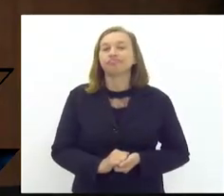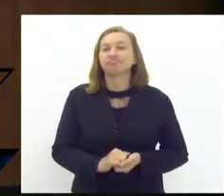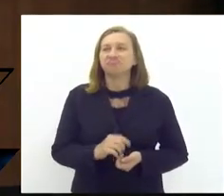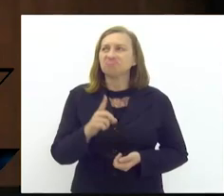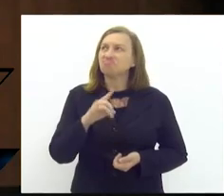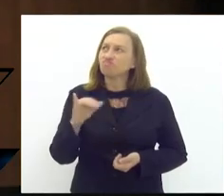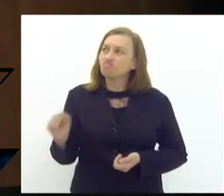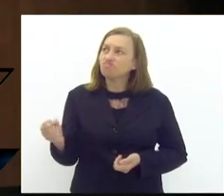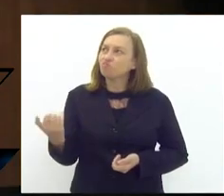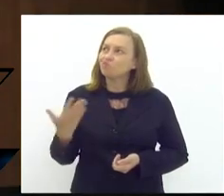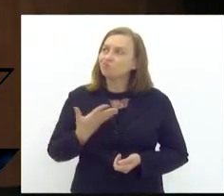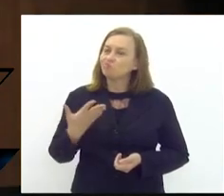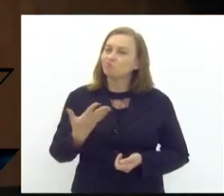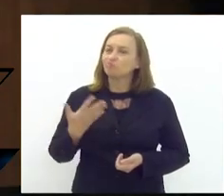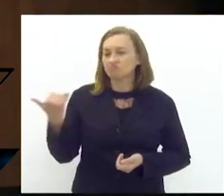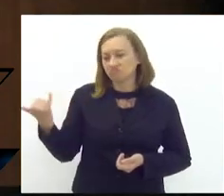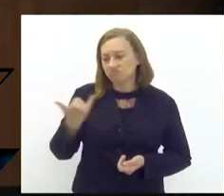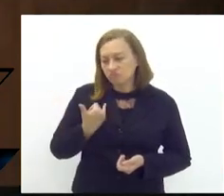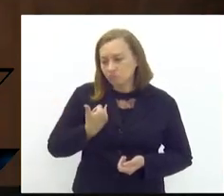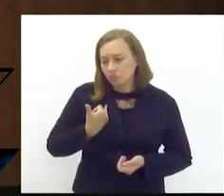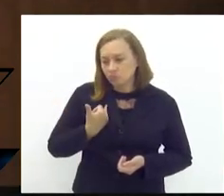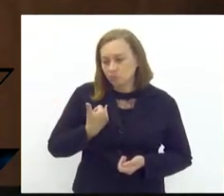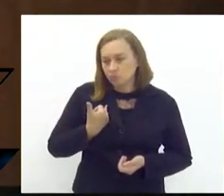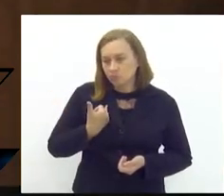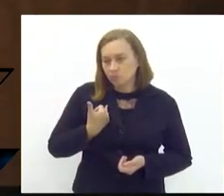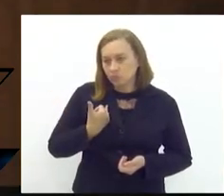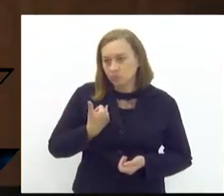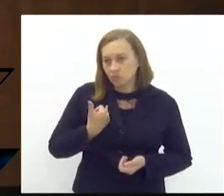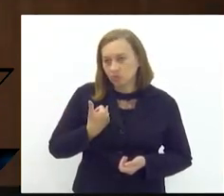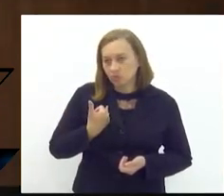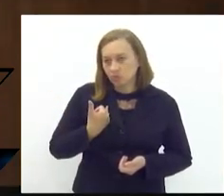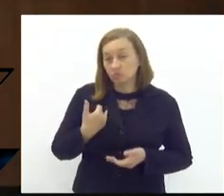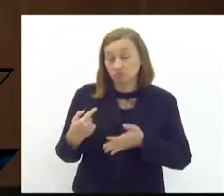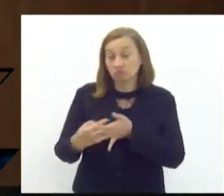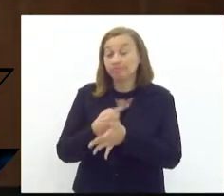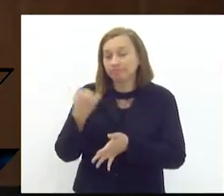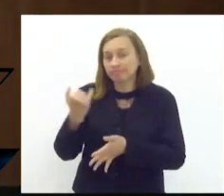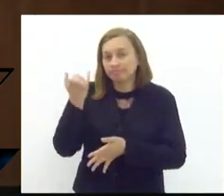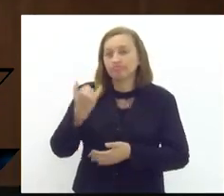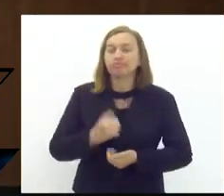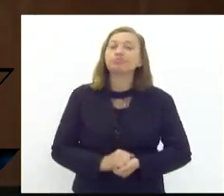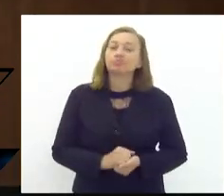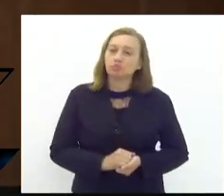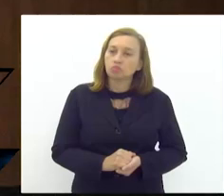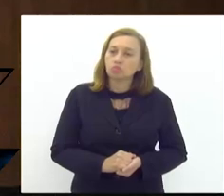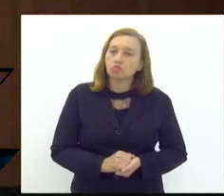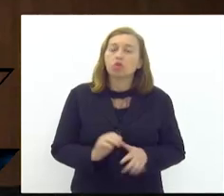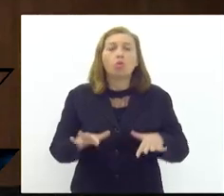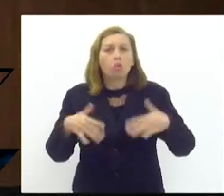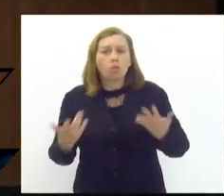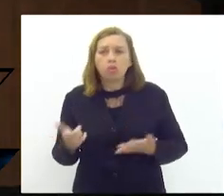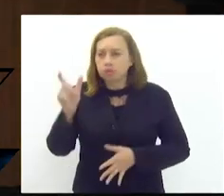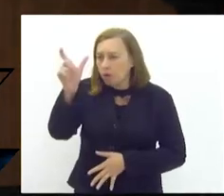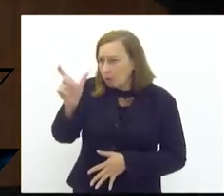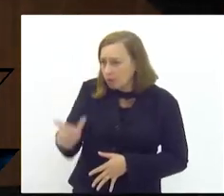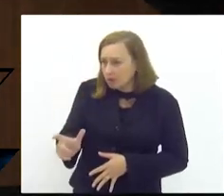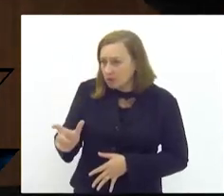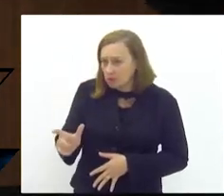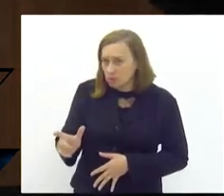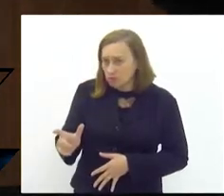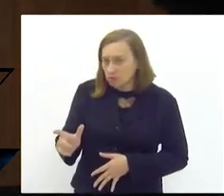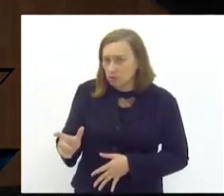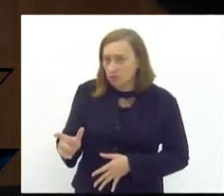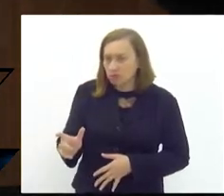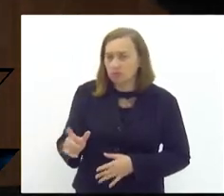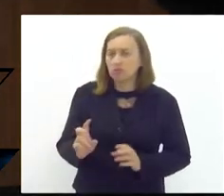um colega meu falou trabalha comigo ele fez uma colocação muito importante Quando uma pessoa se debruça em cima de um